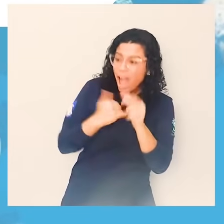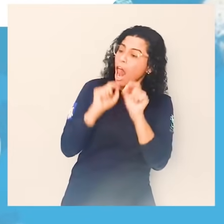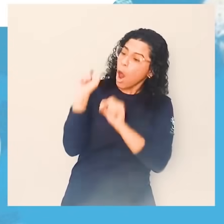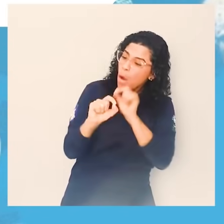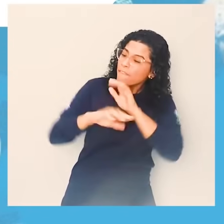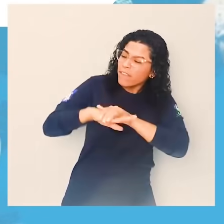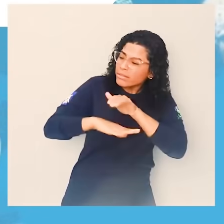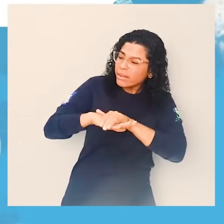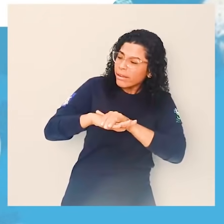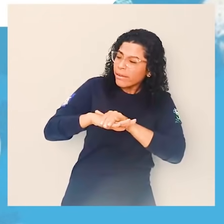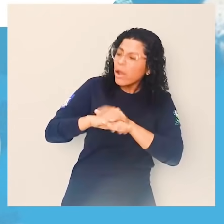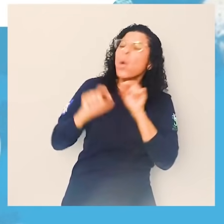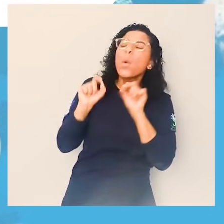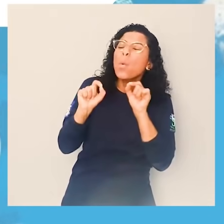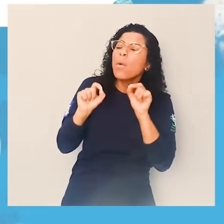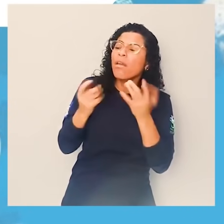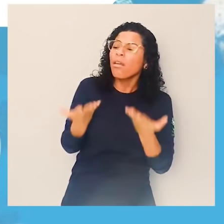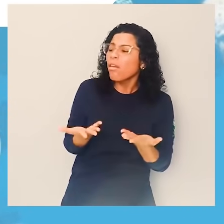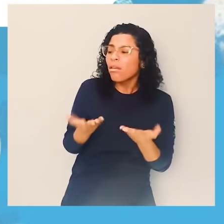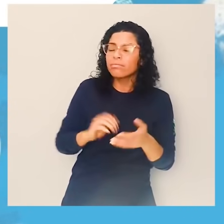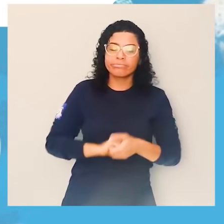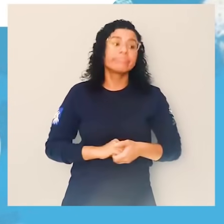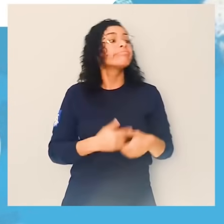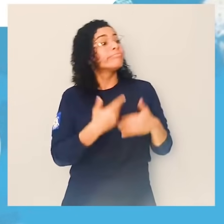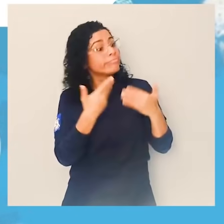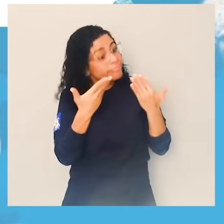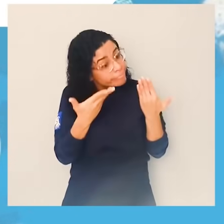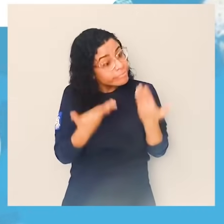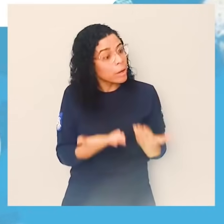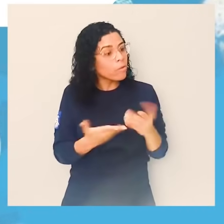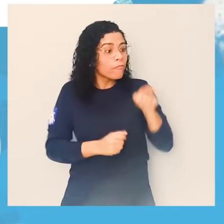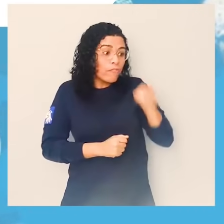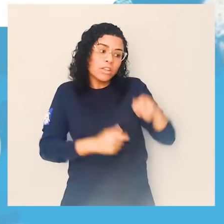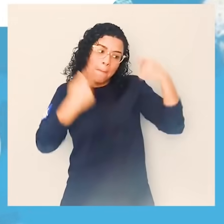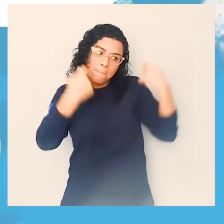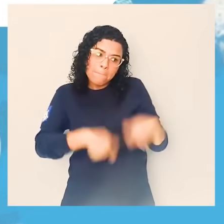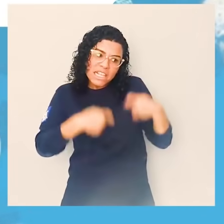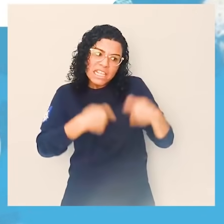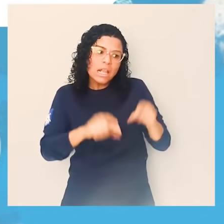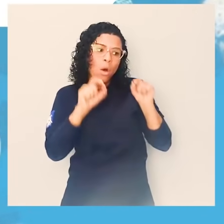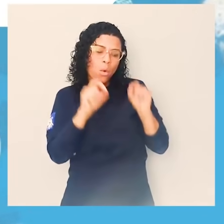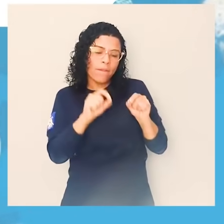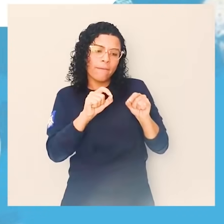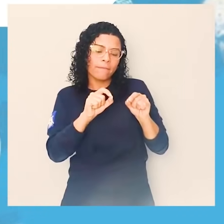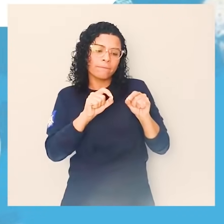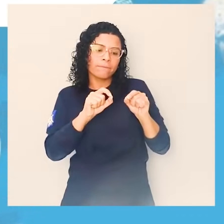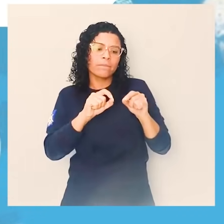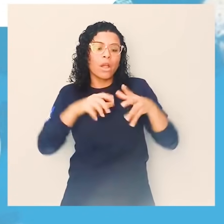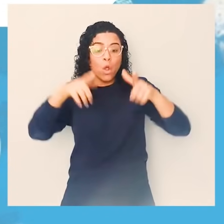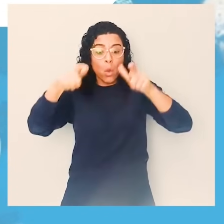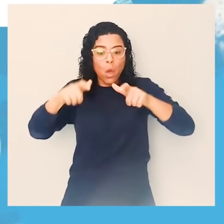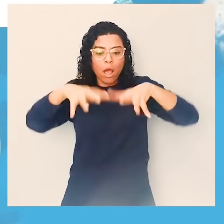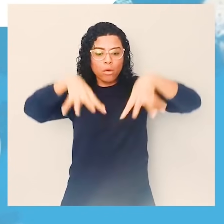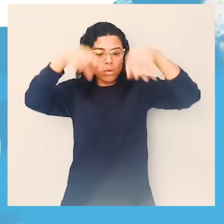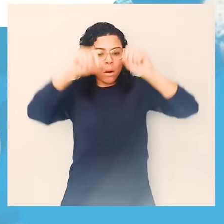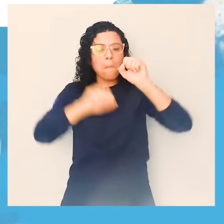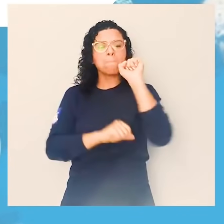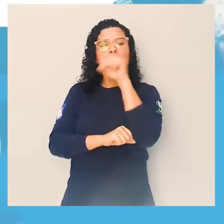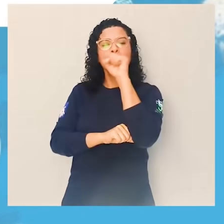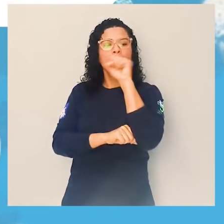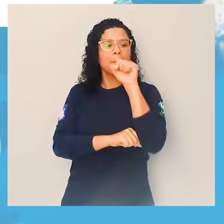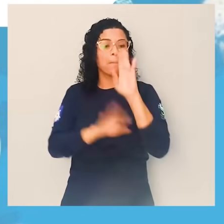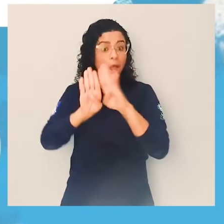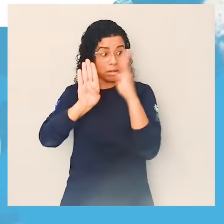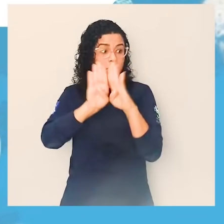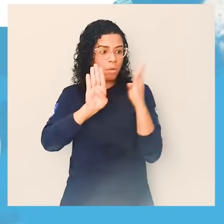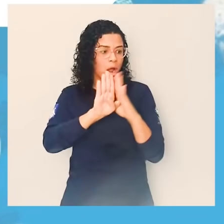eu devo fazer. O que eu faço? Pois muito bem, falou o velho. O que você tem que fazer é sair pelo reino batendo de porta